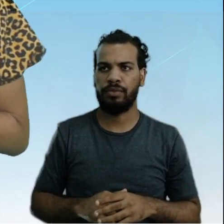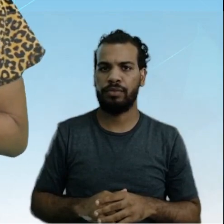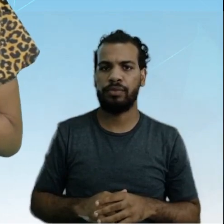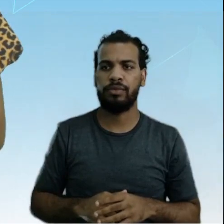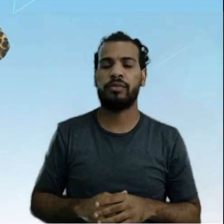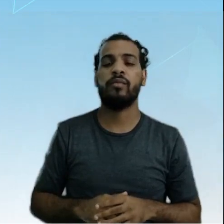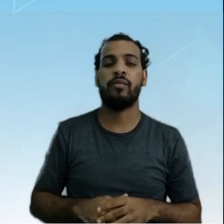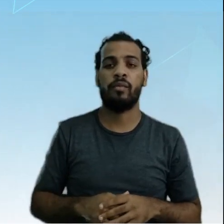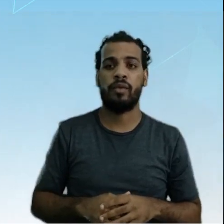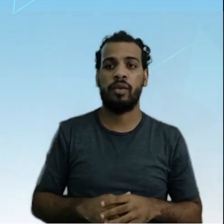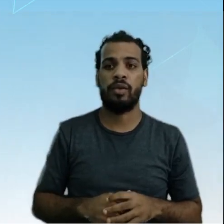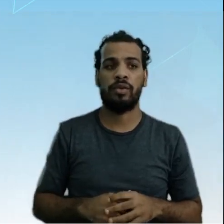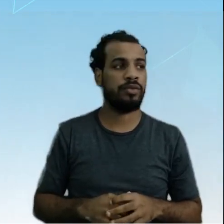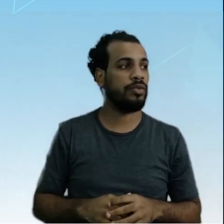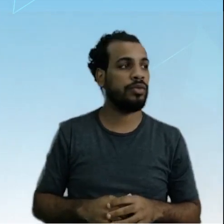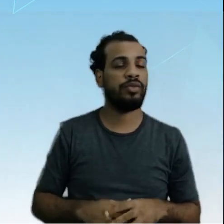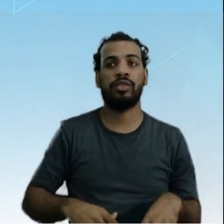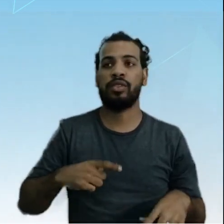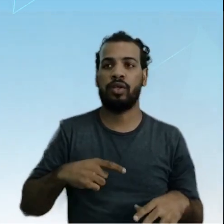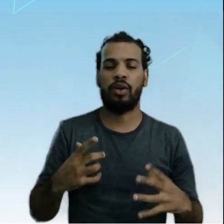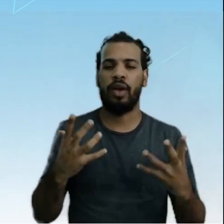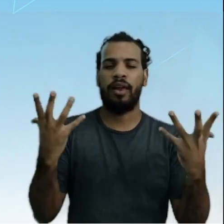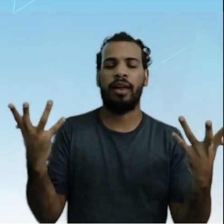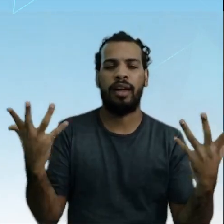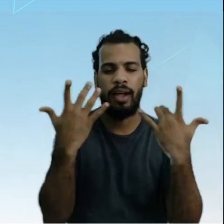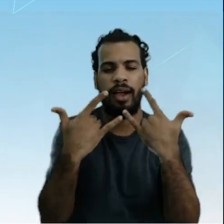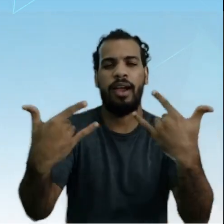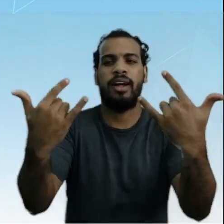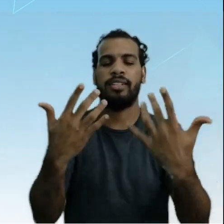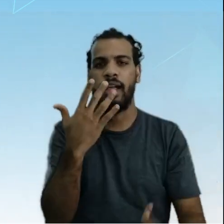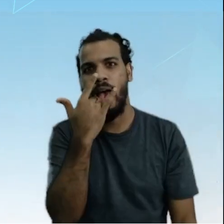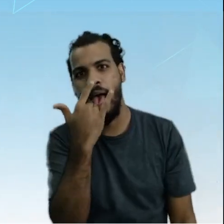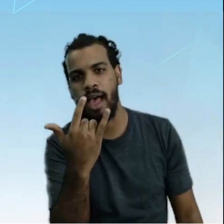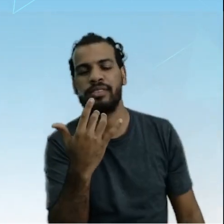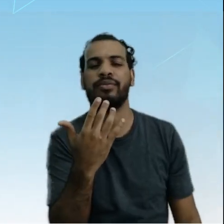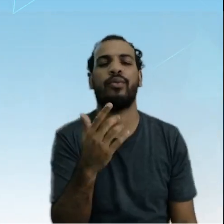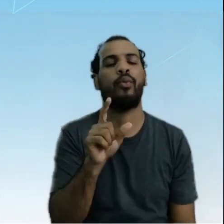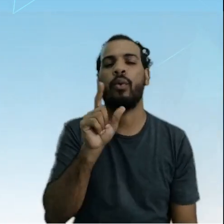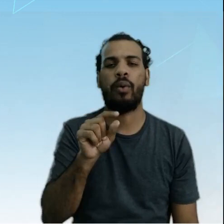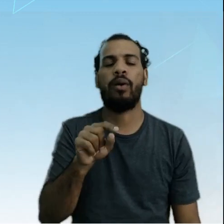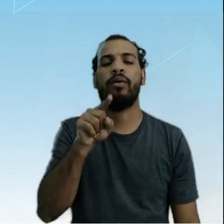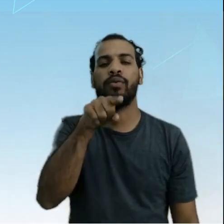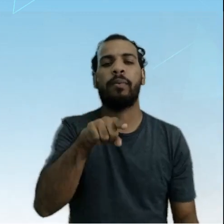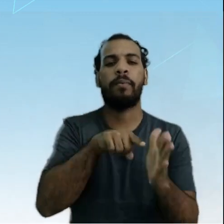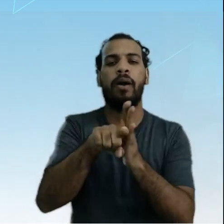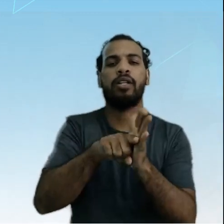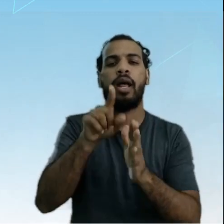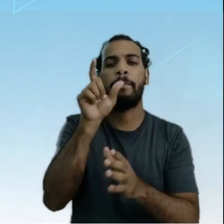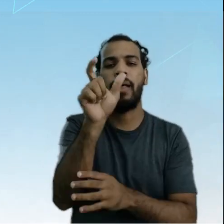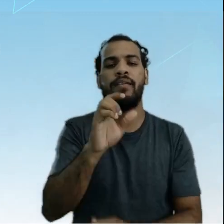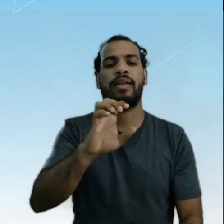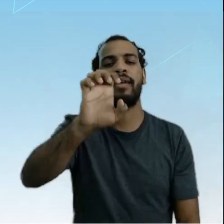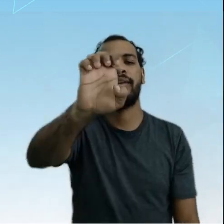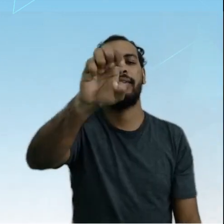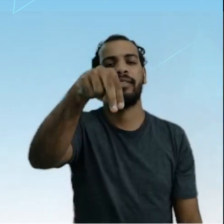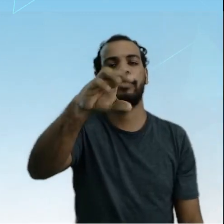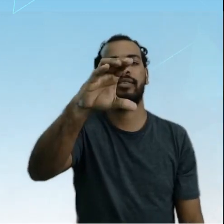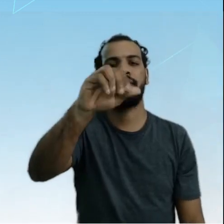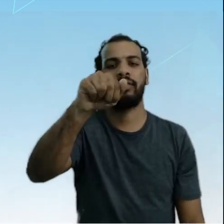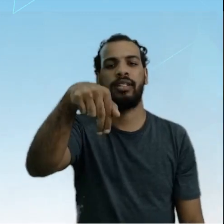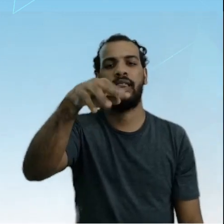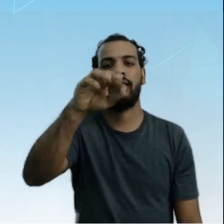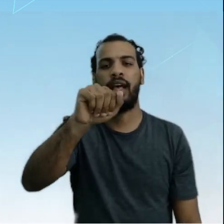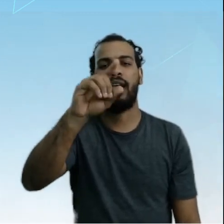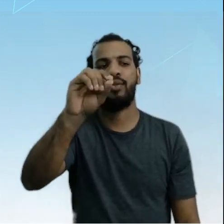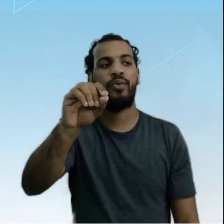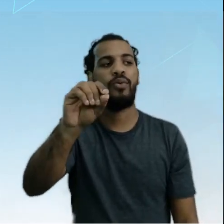os encantados. A palavra encantado, eu gostaria que vocês, estudantes, pesquisassem. O encantado é o místico, é